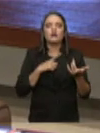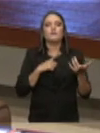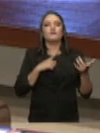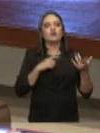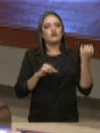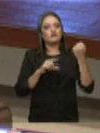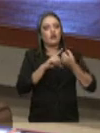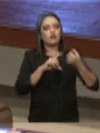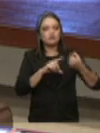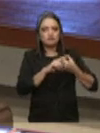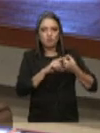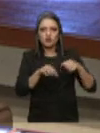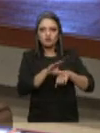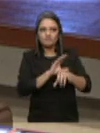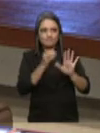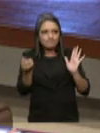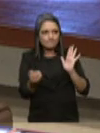coisa julgada.